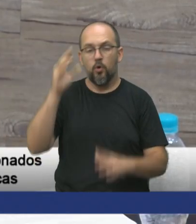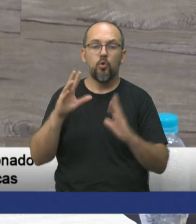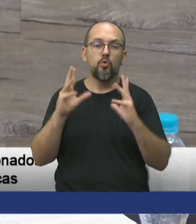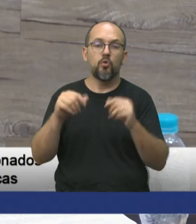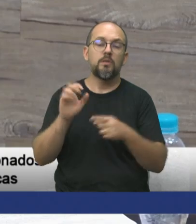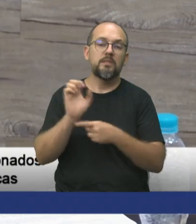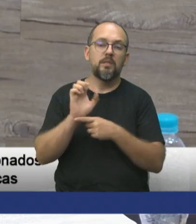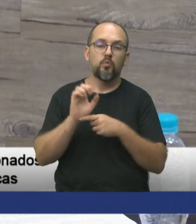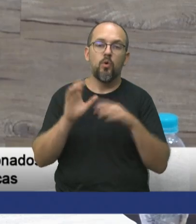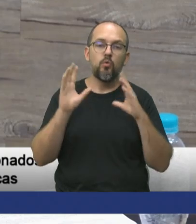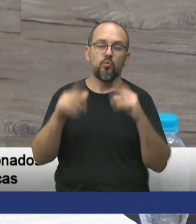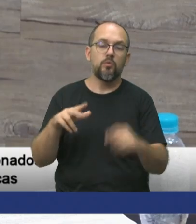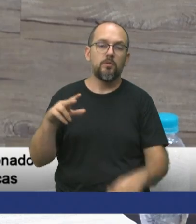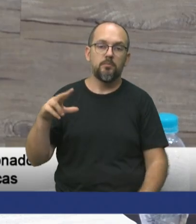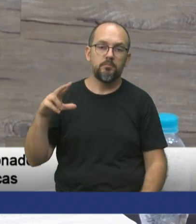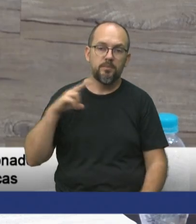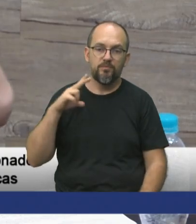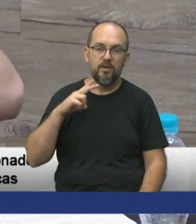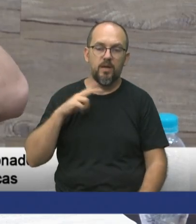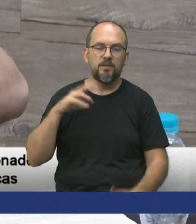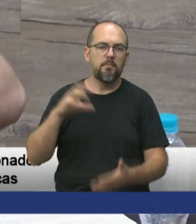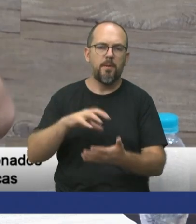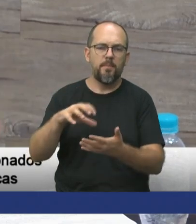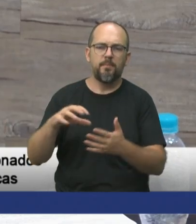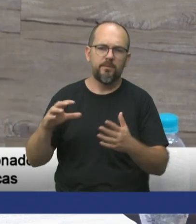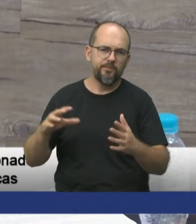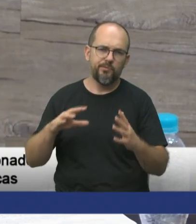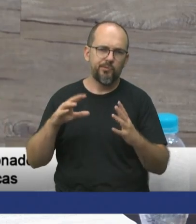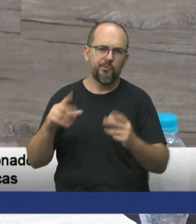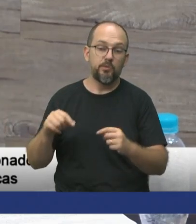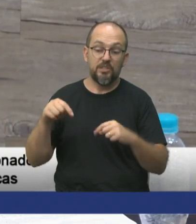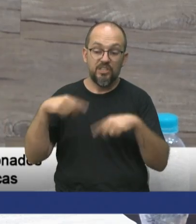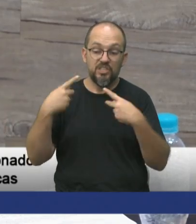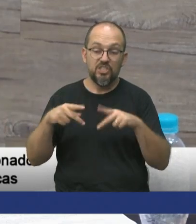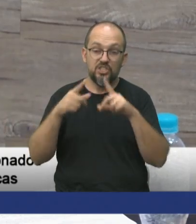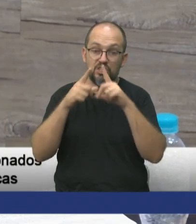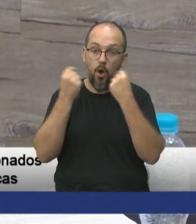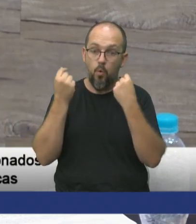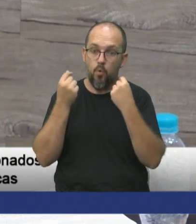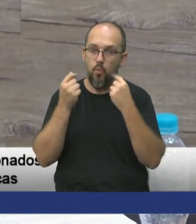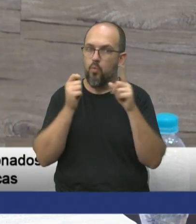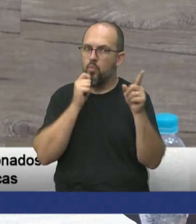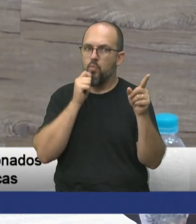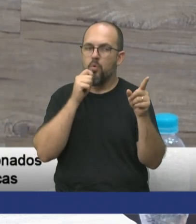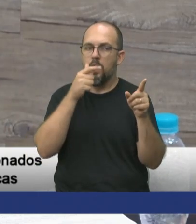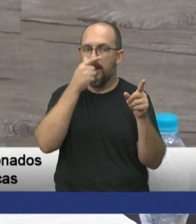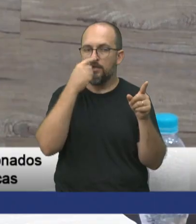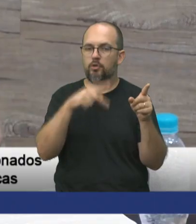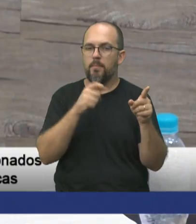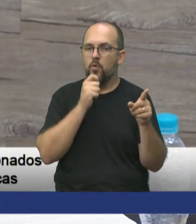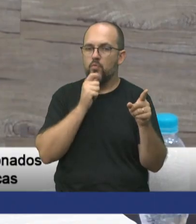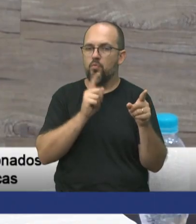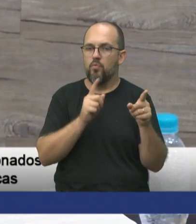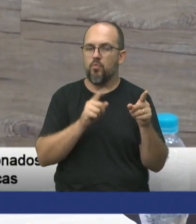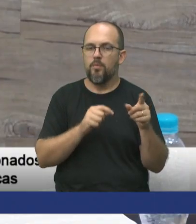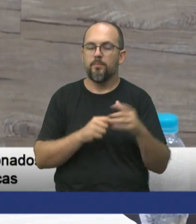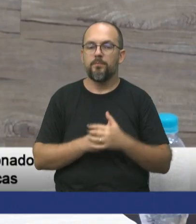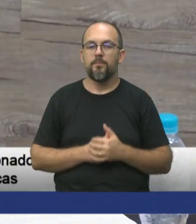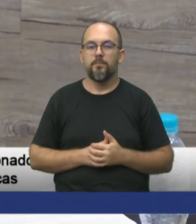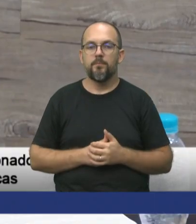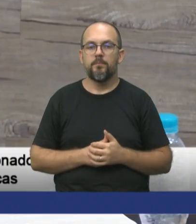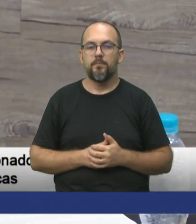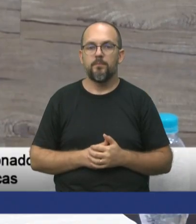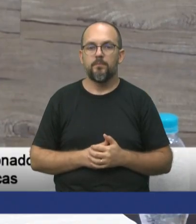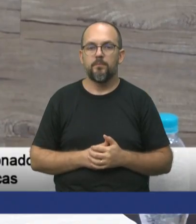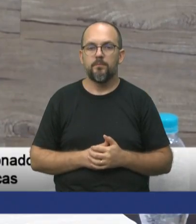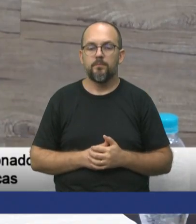as privadas, as entidades, enfim, de Jaú, hein? Não chegamos nem em Lençóis ainda, para convidar o pessoal para cá.